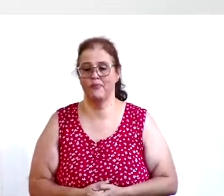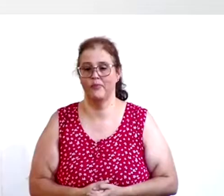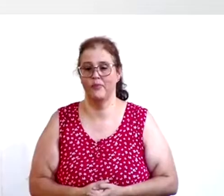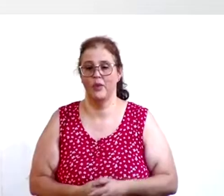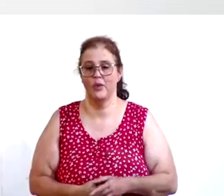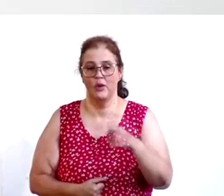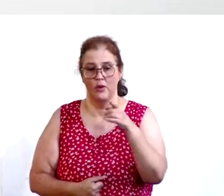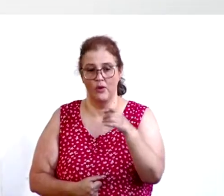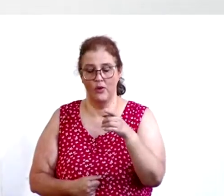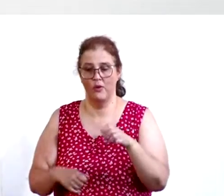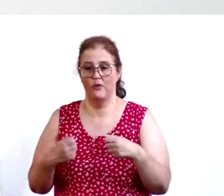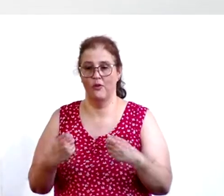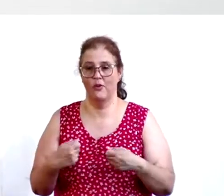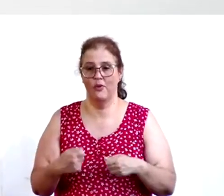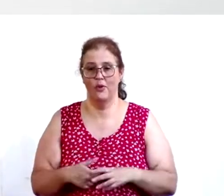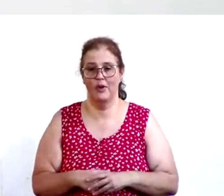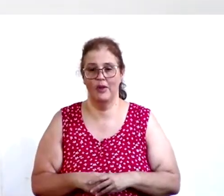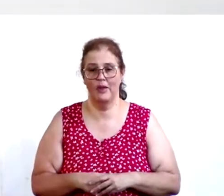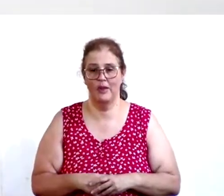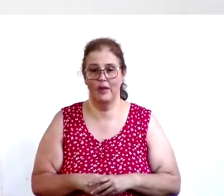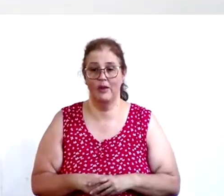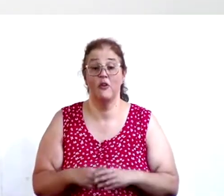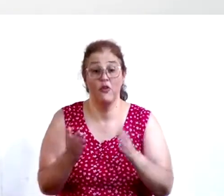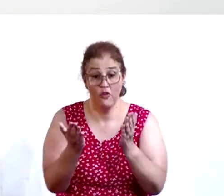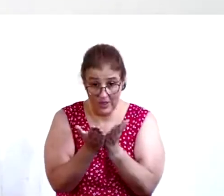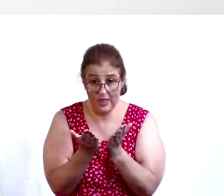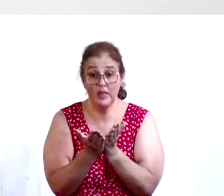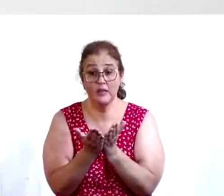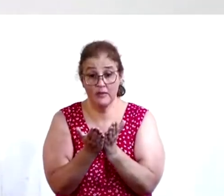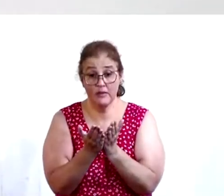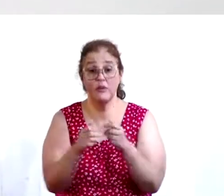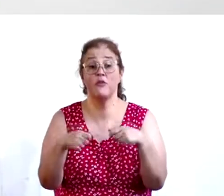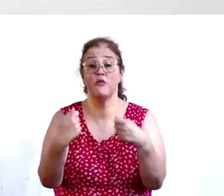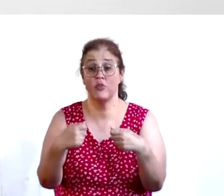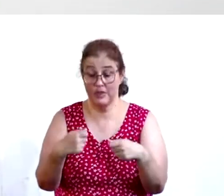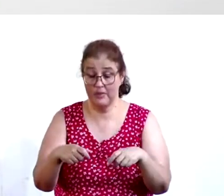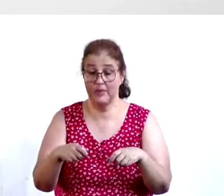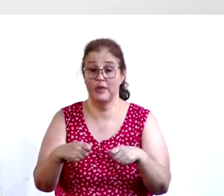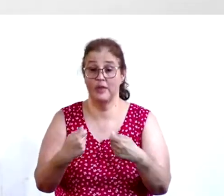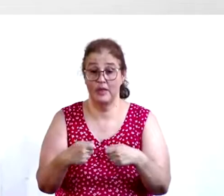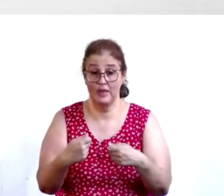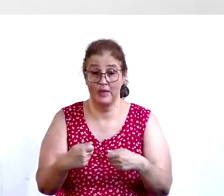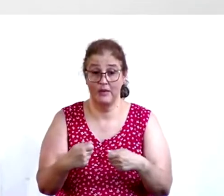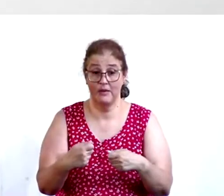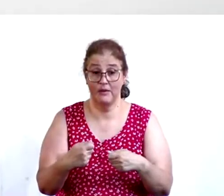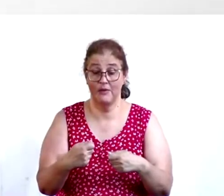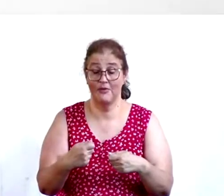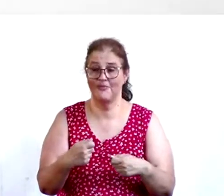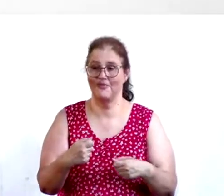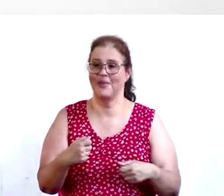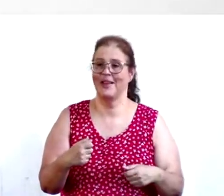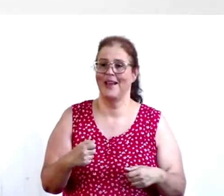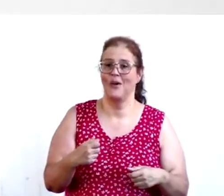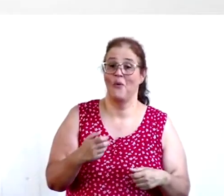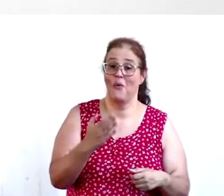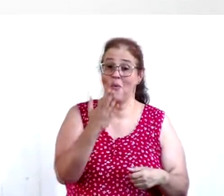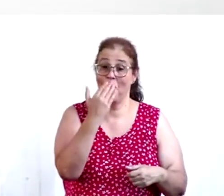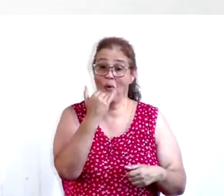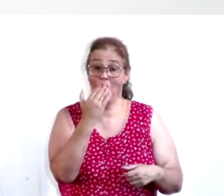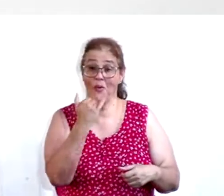terão de querer muito. Se vocês são crentes nessa região, vocês precisarão disso. O leite genuíno, o